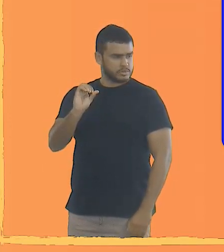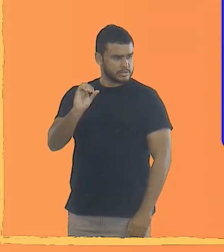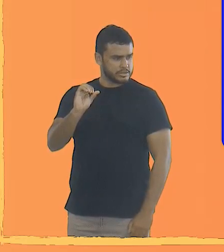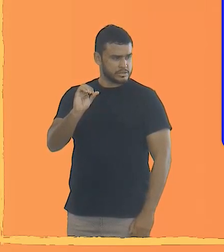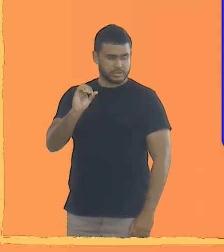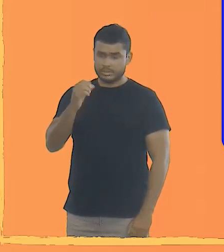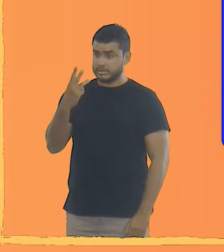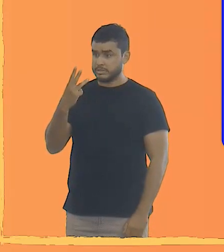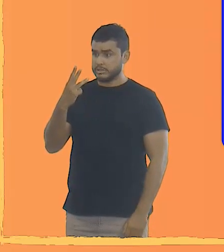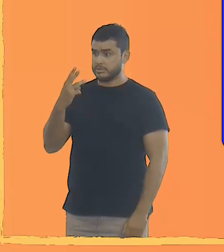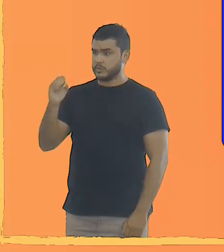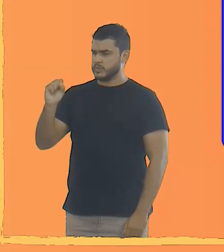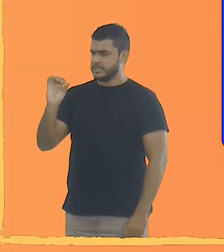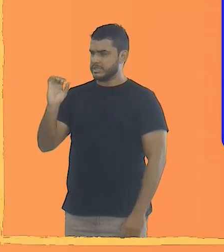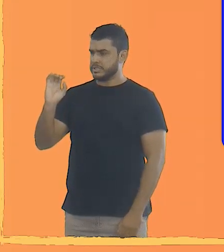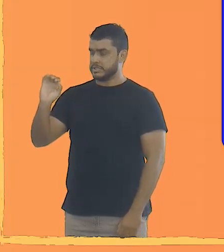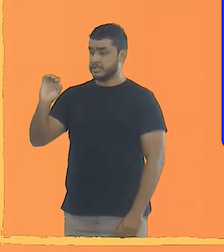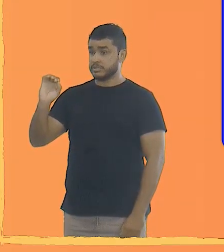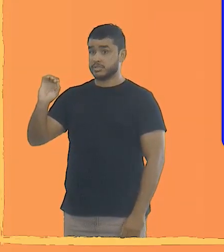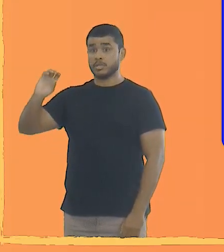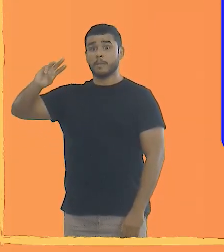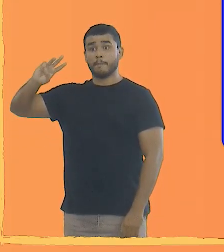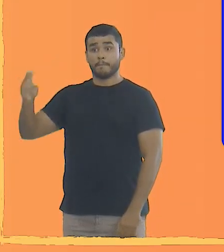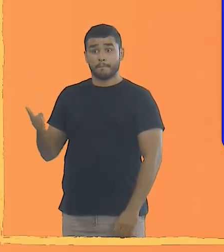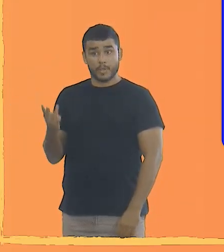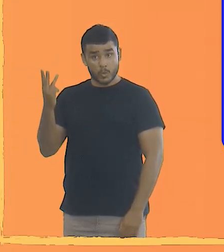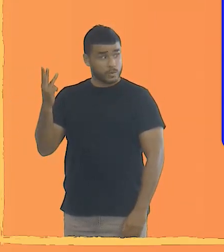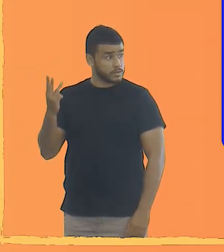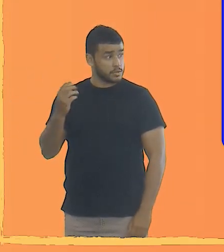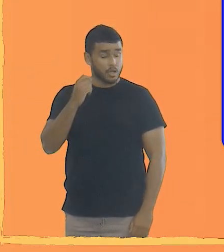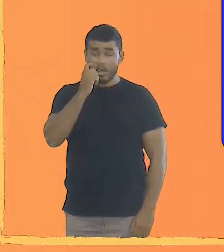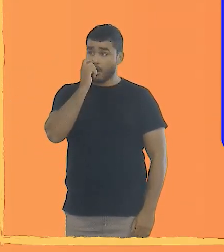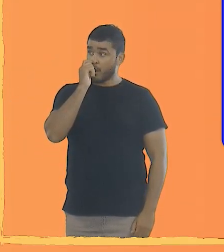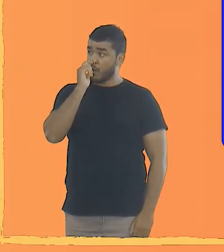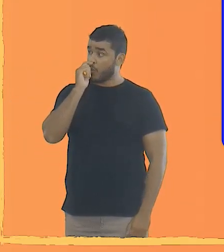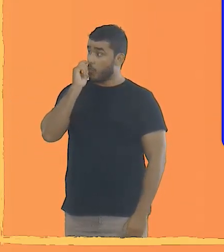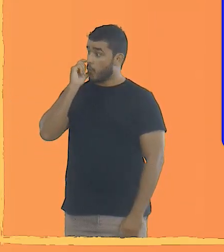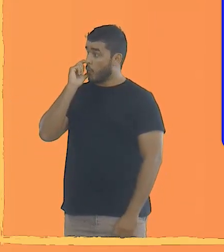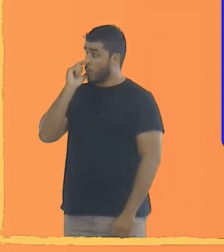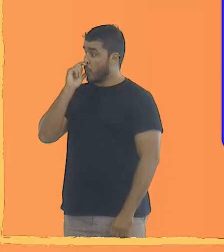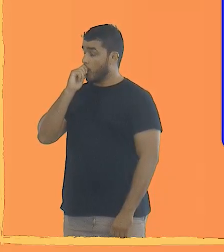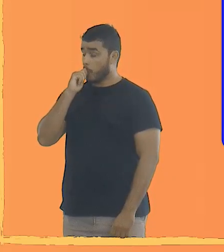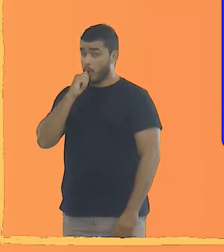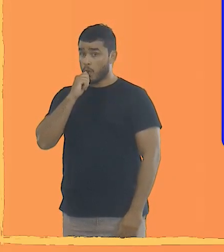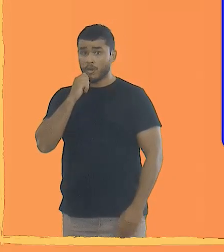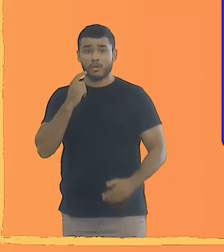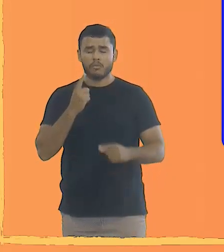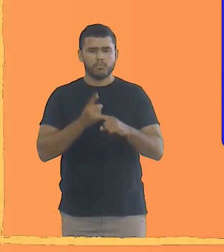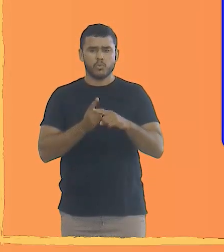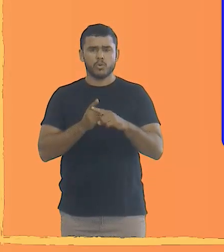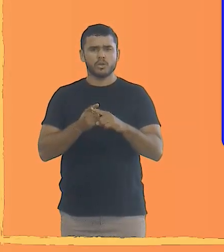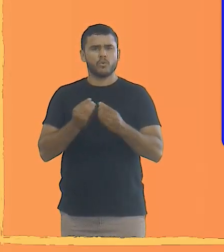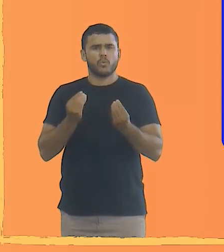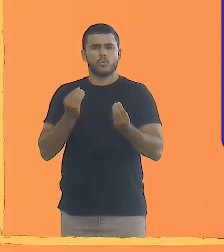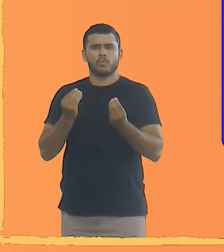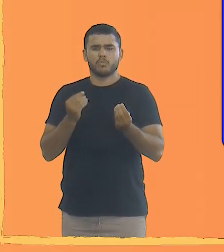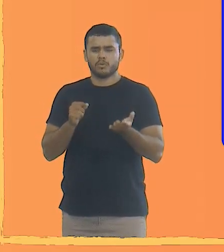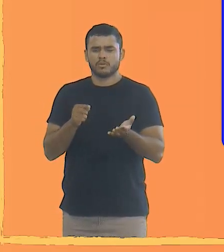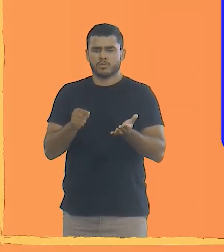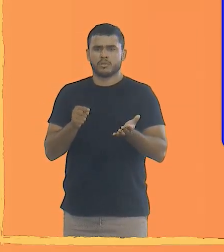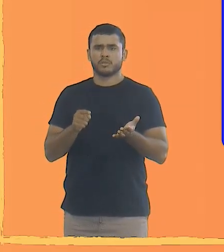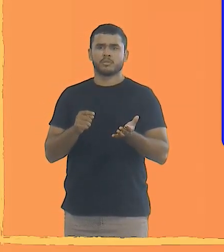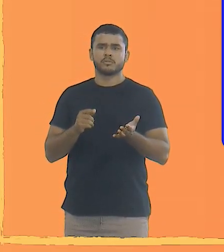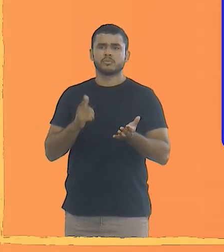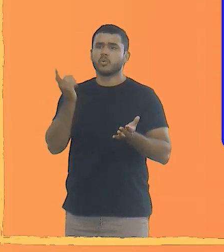63.860. Vejam que aqui eu preciso utilizar uma técnica diferente. Eu não consigo responder essa pergunta da mesma forma